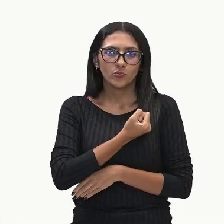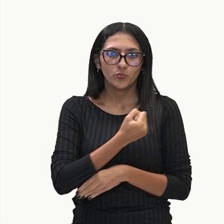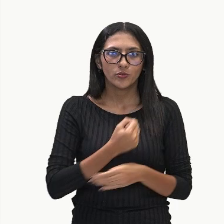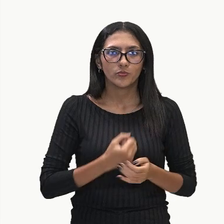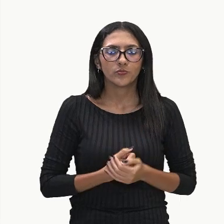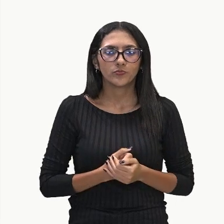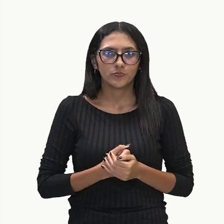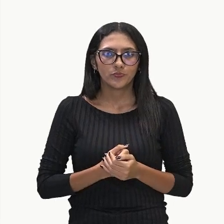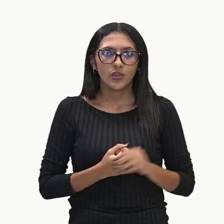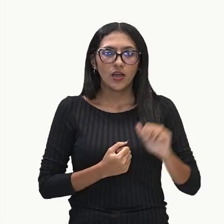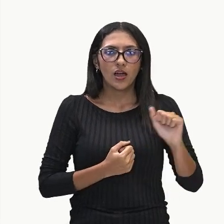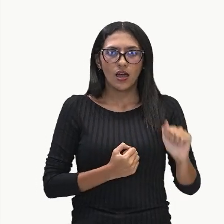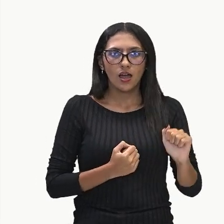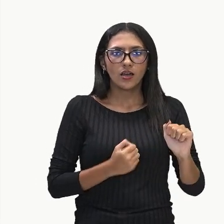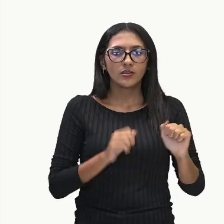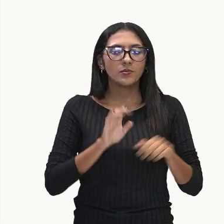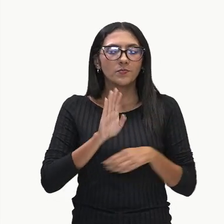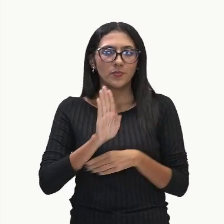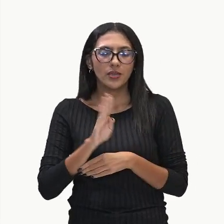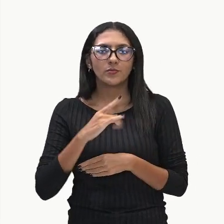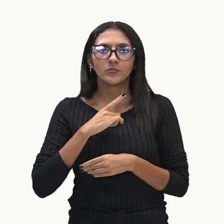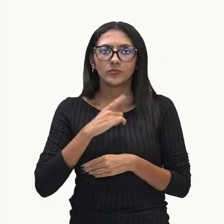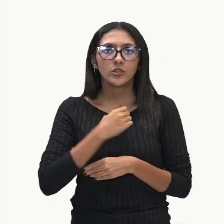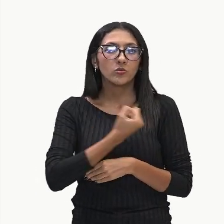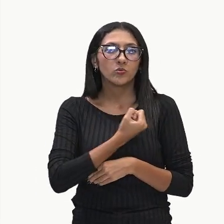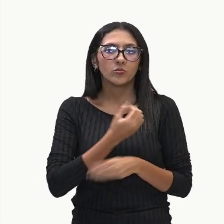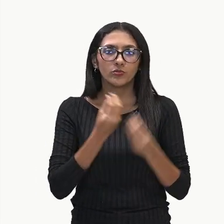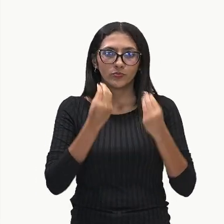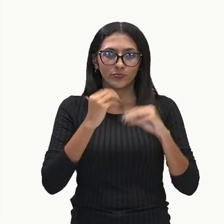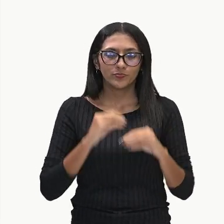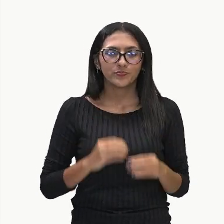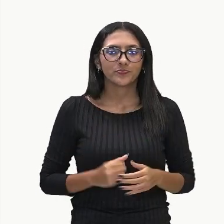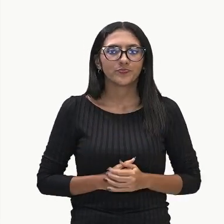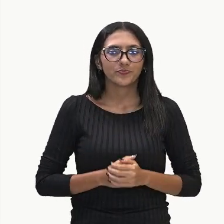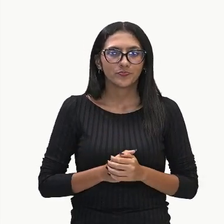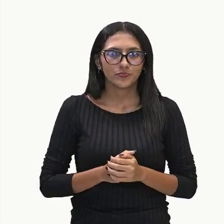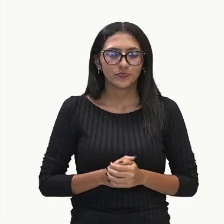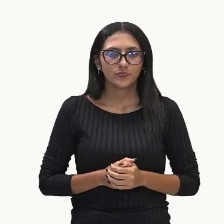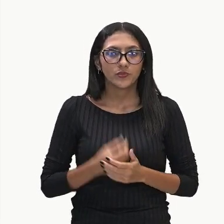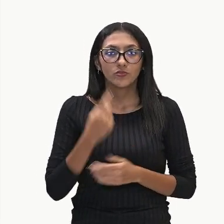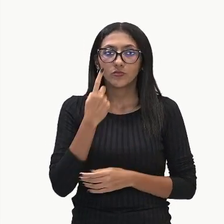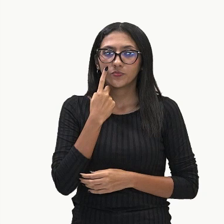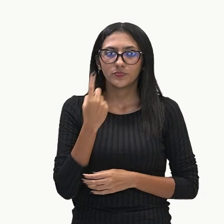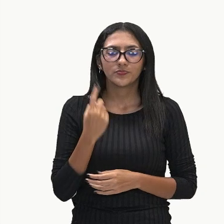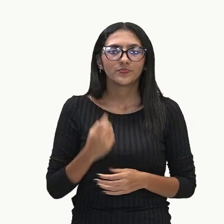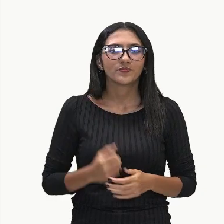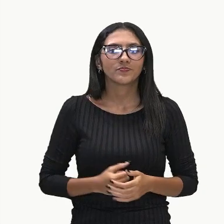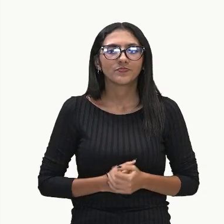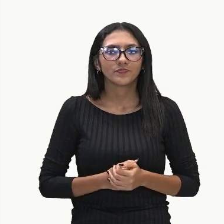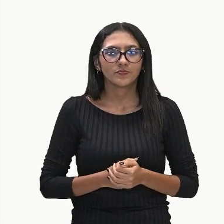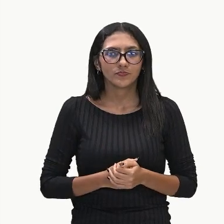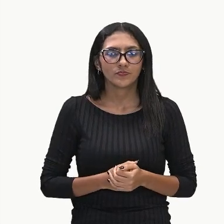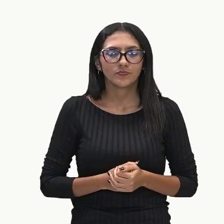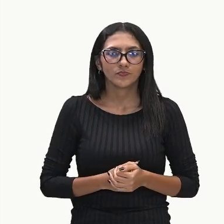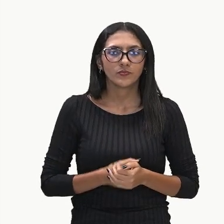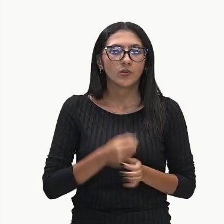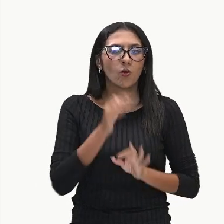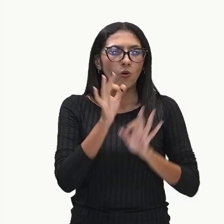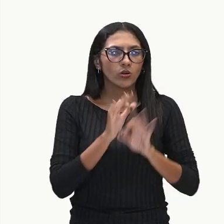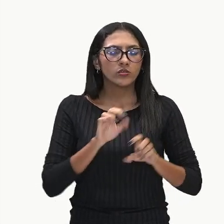a e para o b, tudo bem? De olho na tela, acompanhe aí o exemplo 1. Resolva a